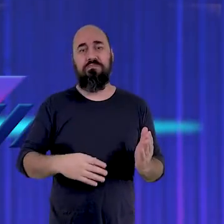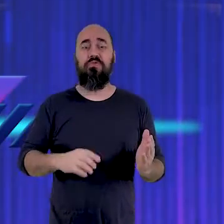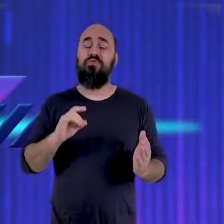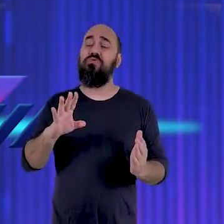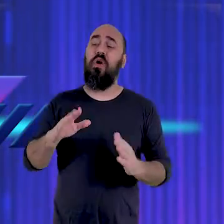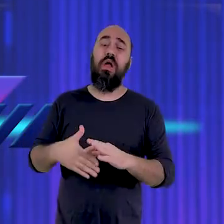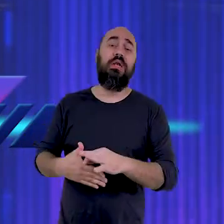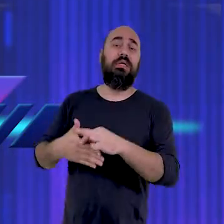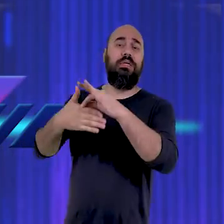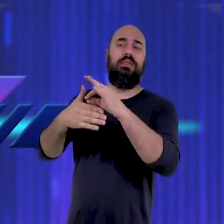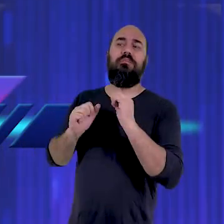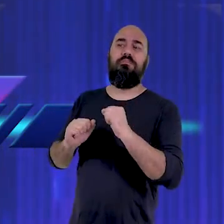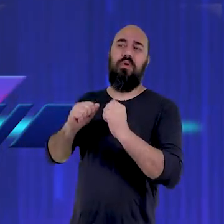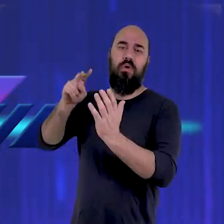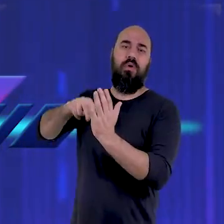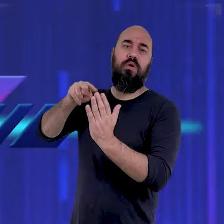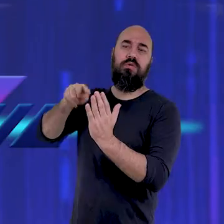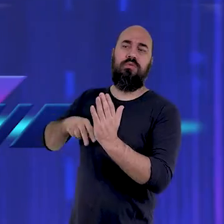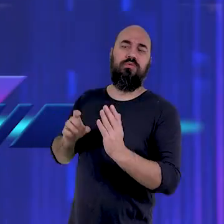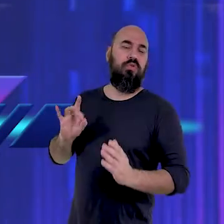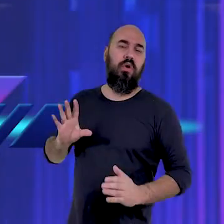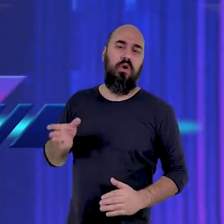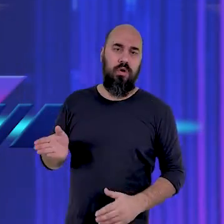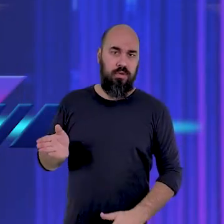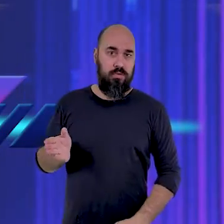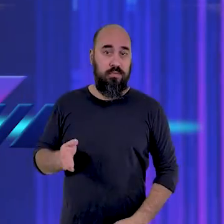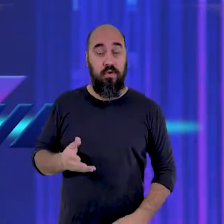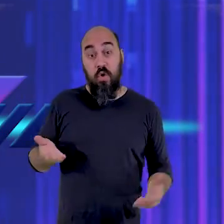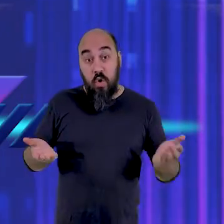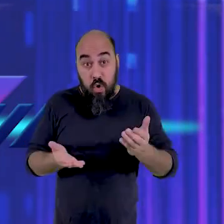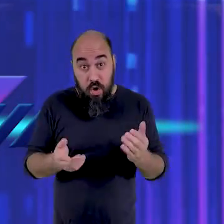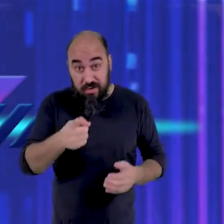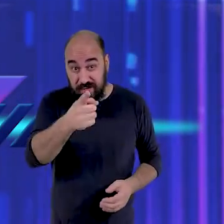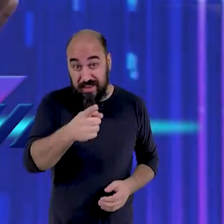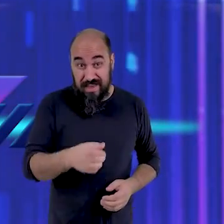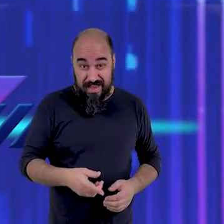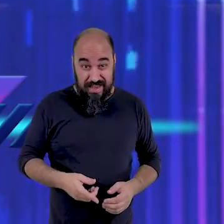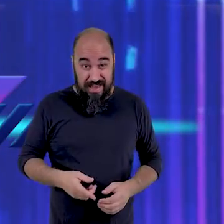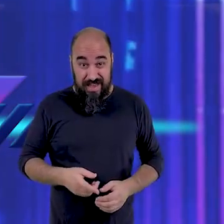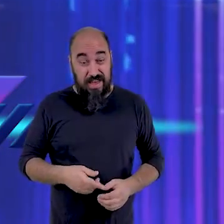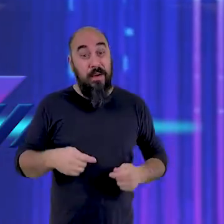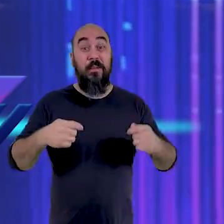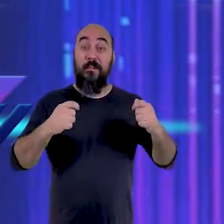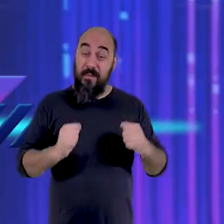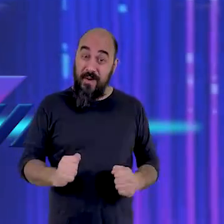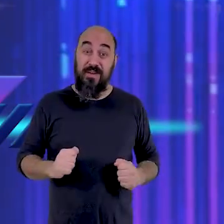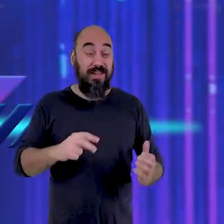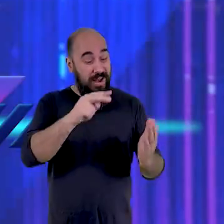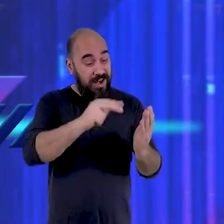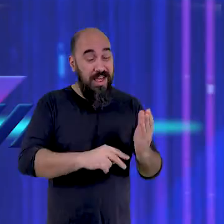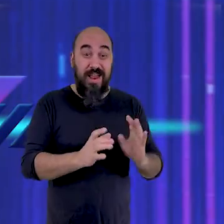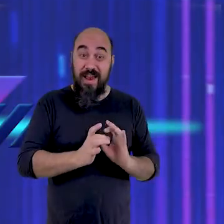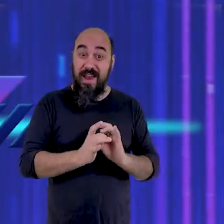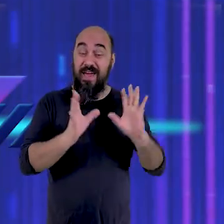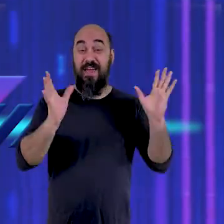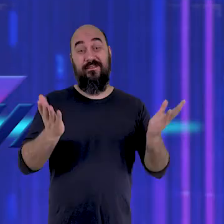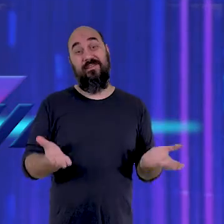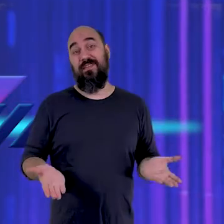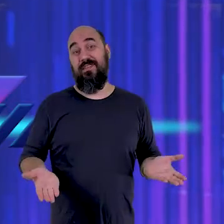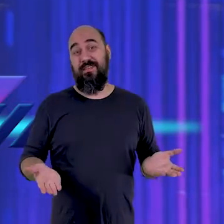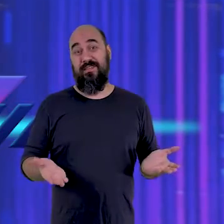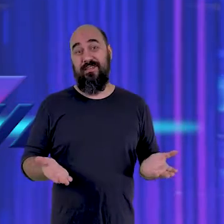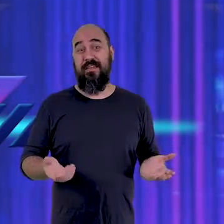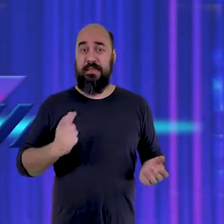líderes religiosos. Hoje, você não precisa se prender a nada disso. A Bíblia está acessível. Você